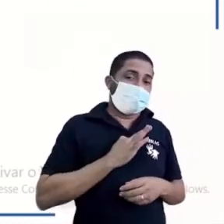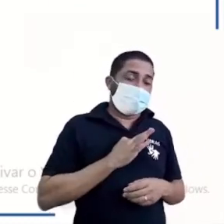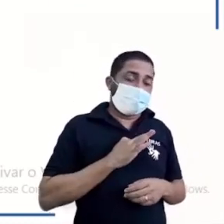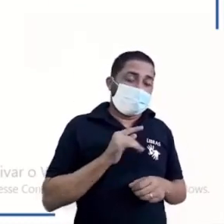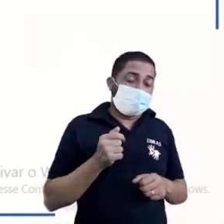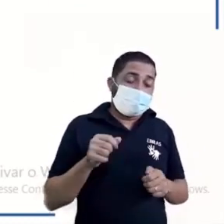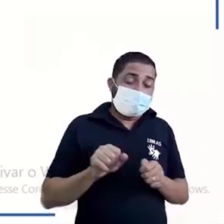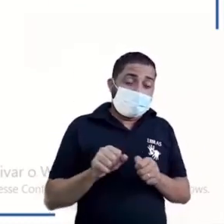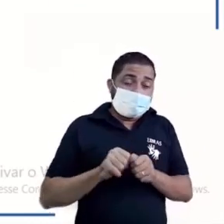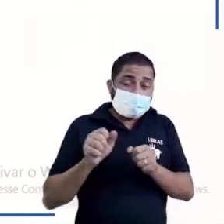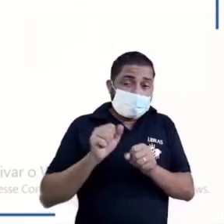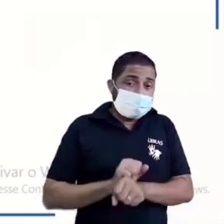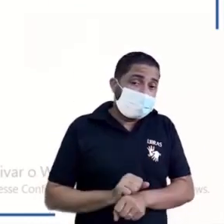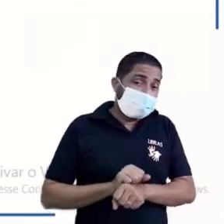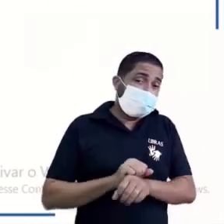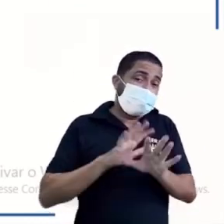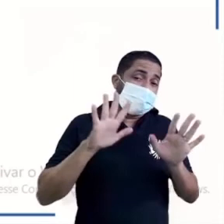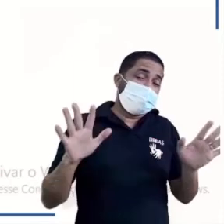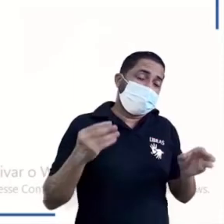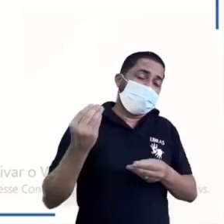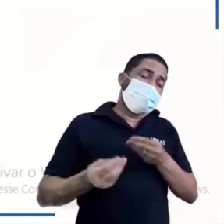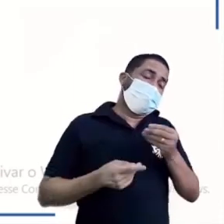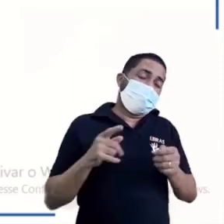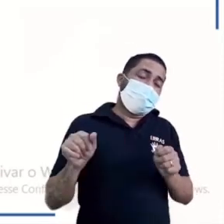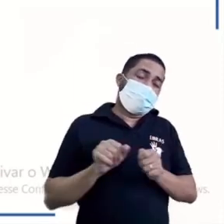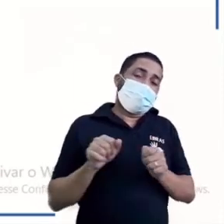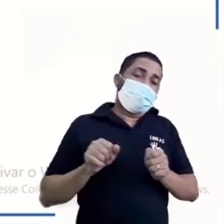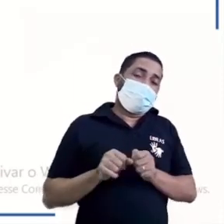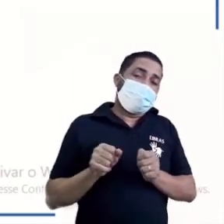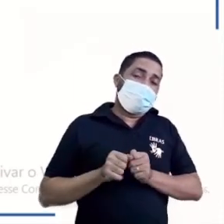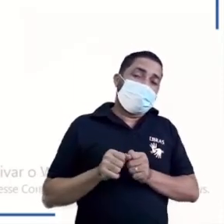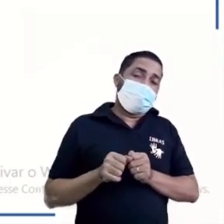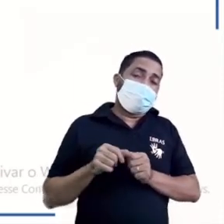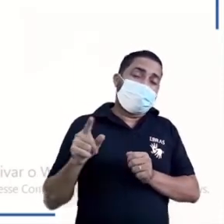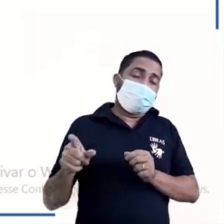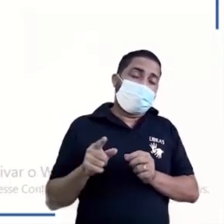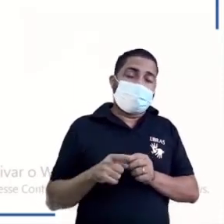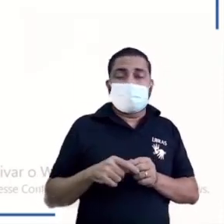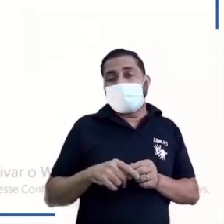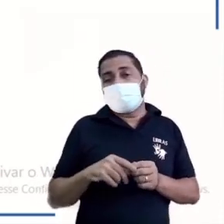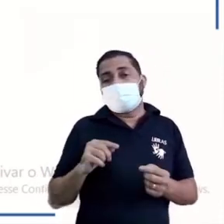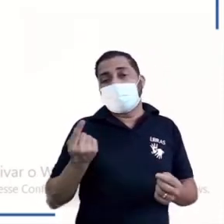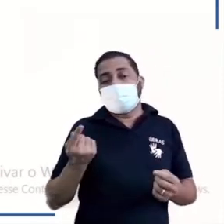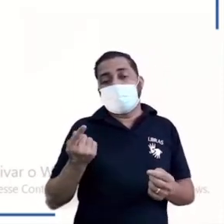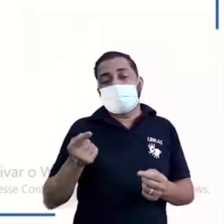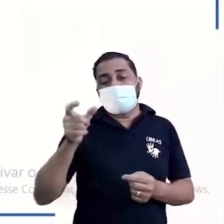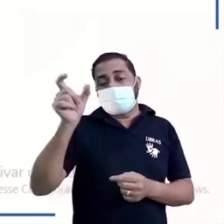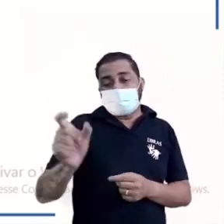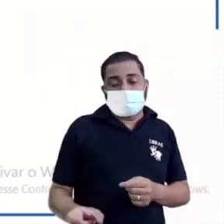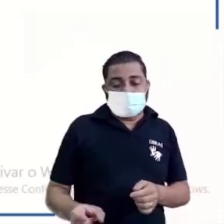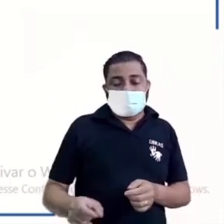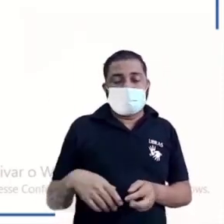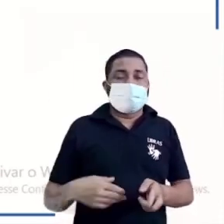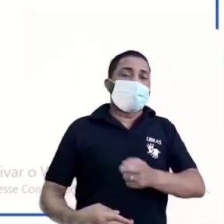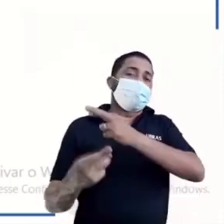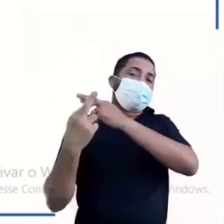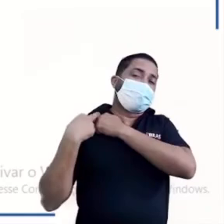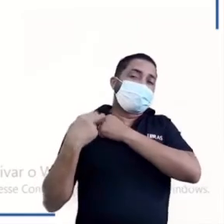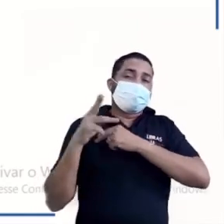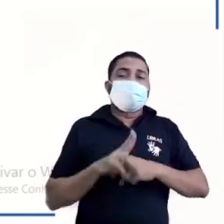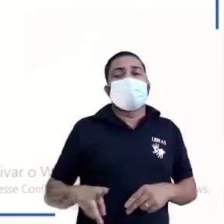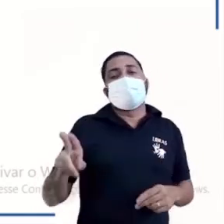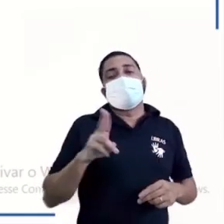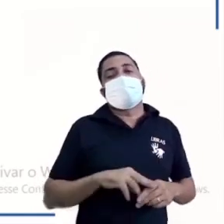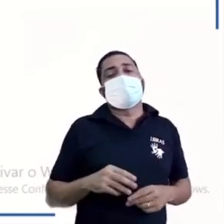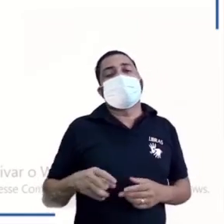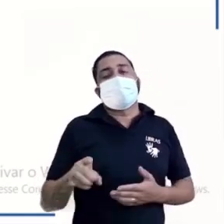fique bastante claro como você deve montar esse objeto, né? Então, a representação esquemática é muito utilizada